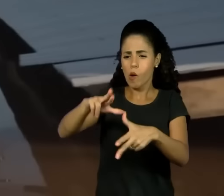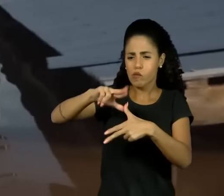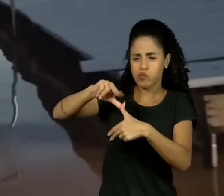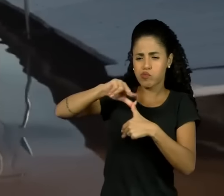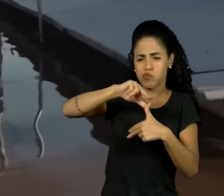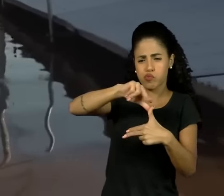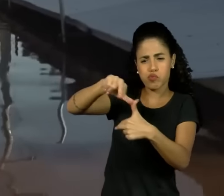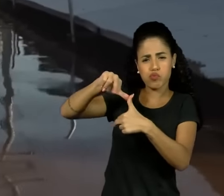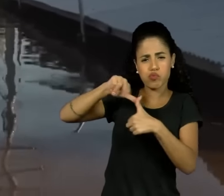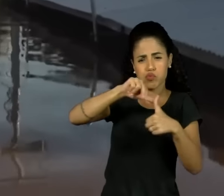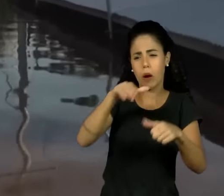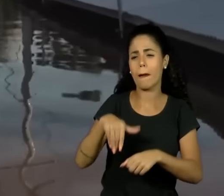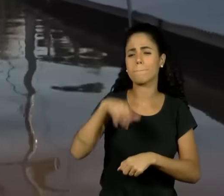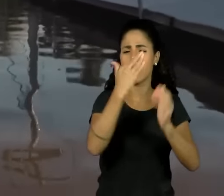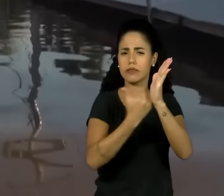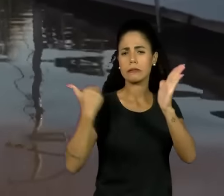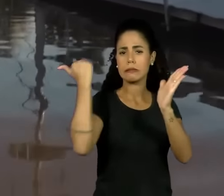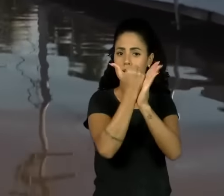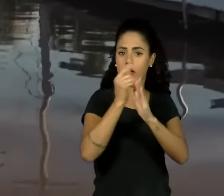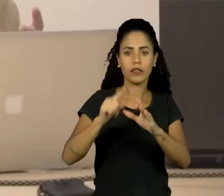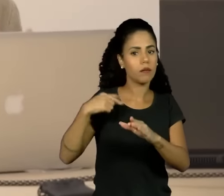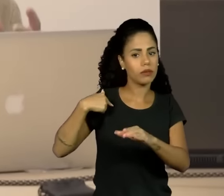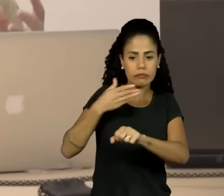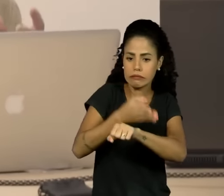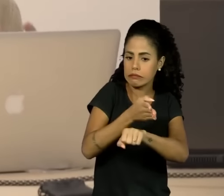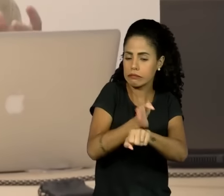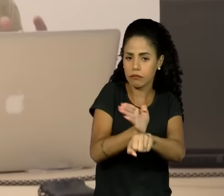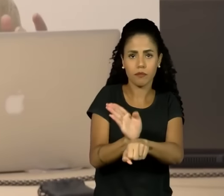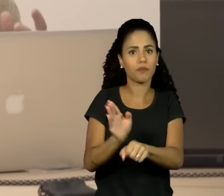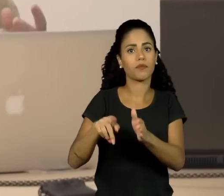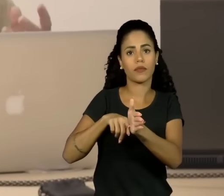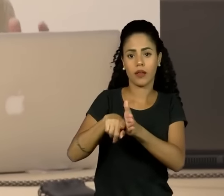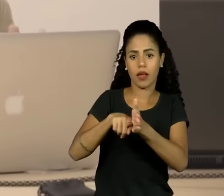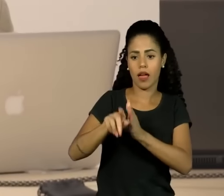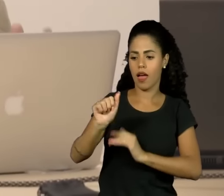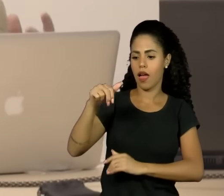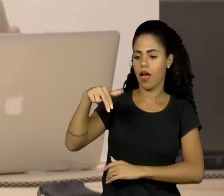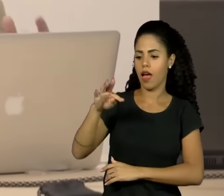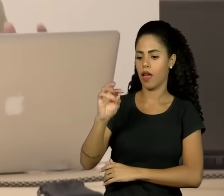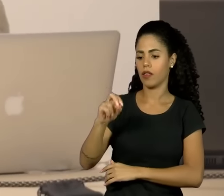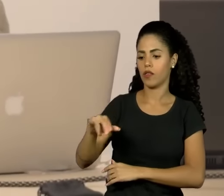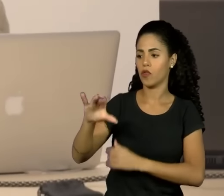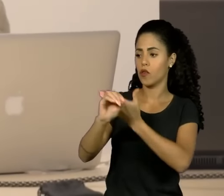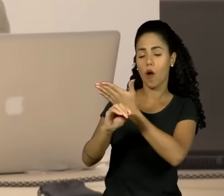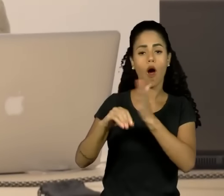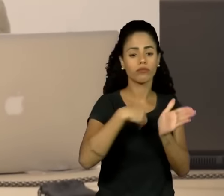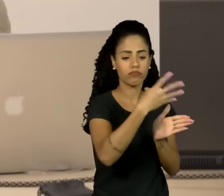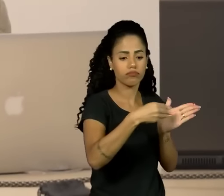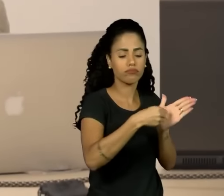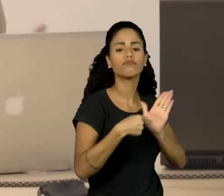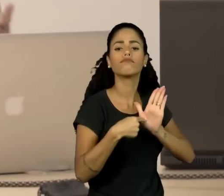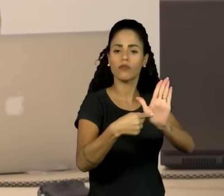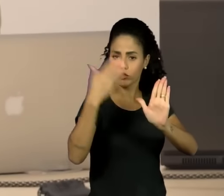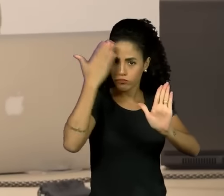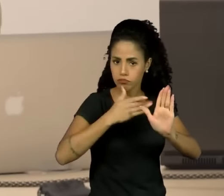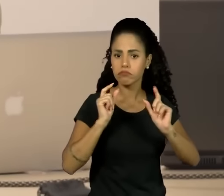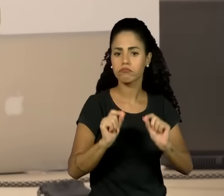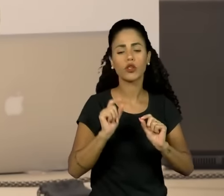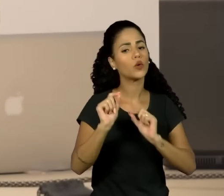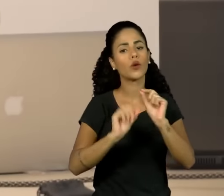maior intensidade e frequência. O pesquisador Antônio Nobre, especialista em Amazônia, afirma que também há